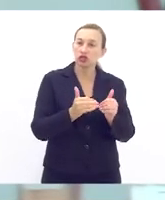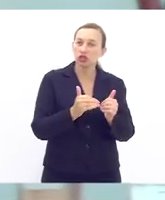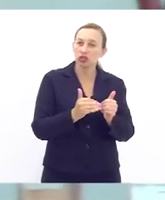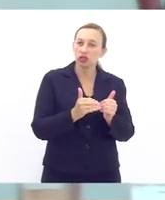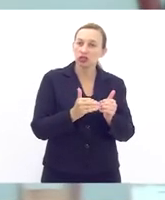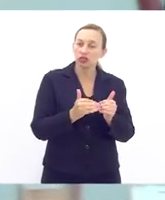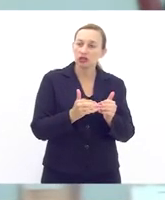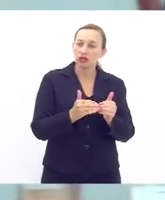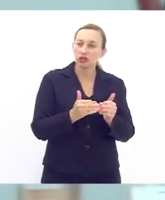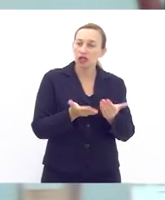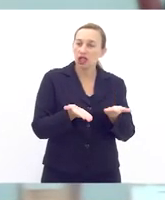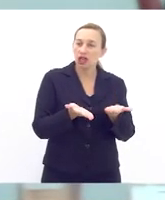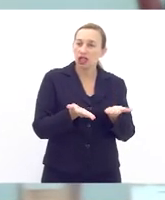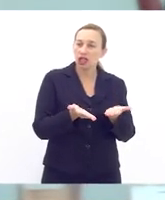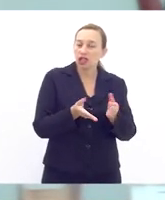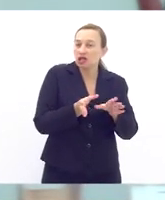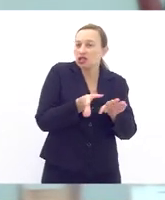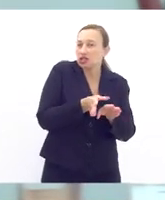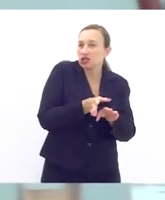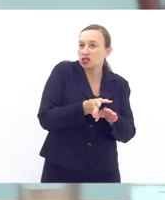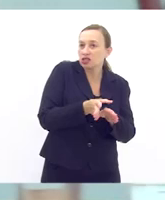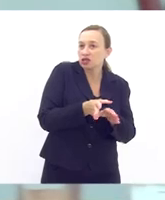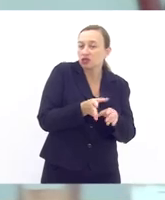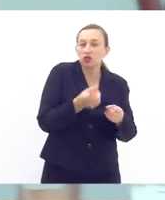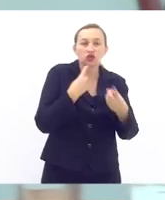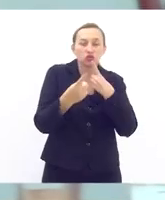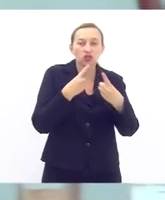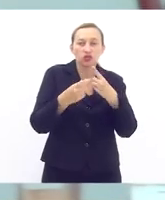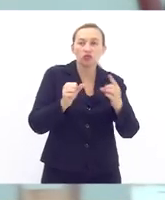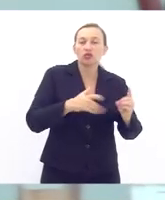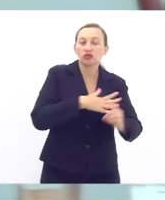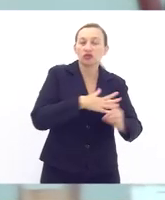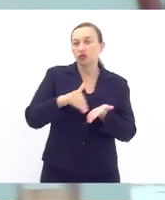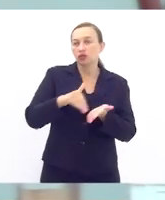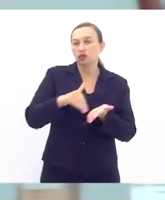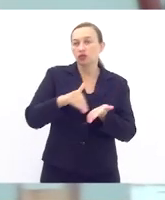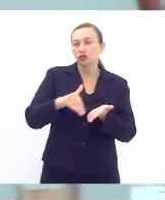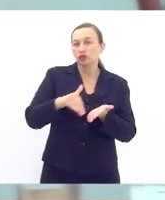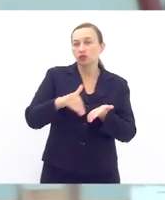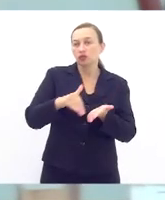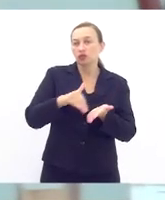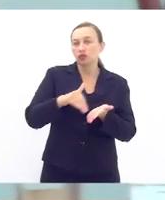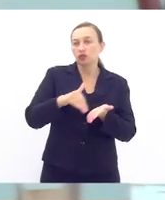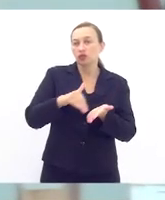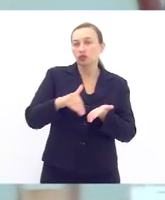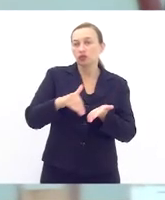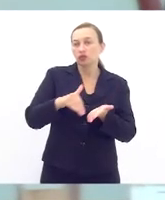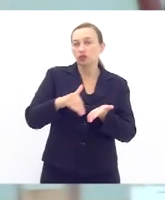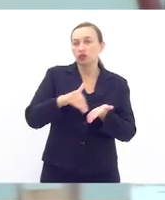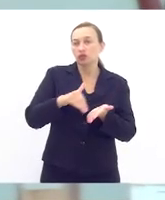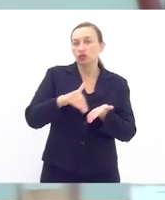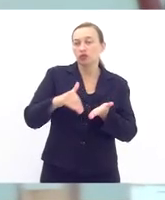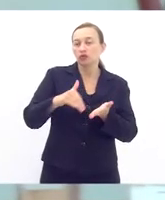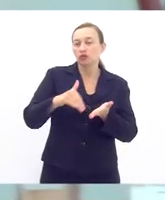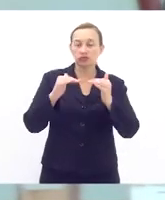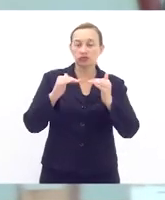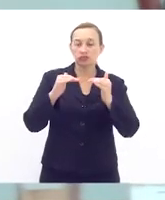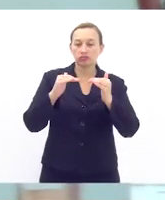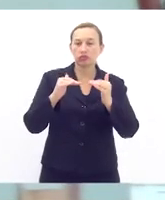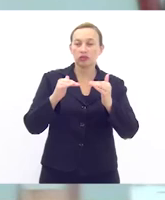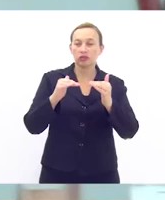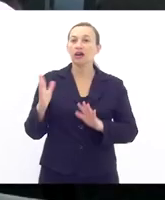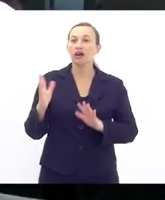fazer essa essa consulta de ampla discussão com a sociedade e eu vou deixar aqui o nosso secretário executivo falar sobre sobre